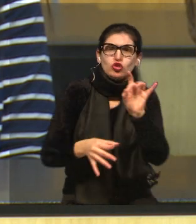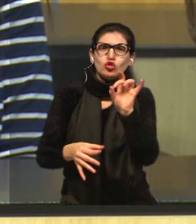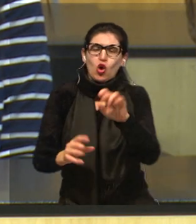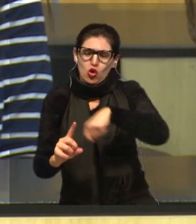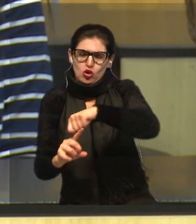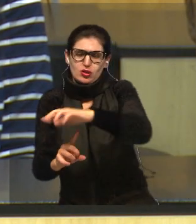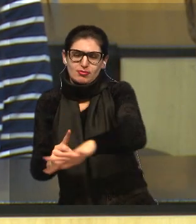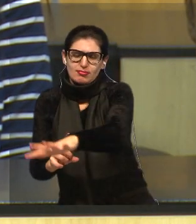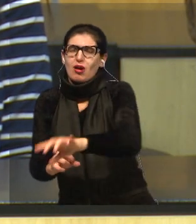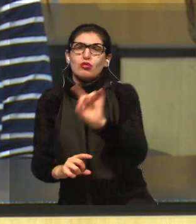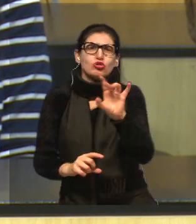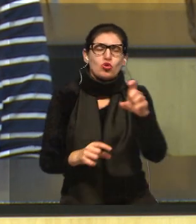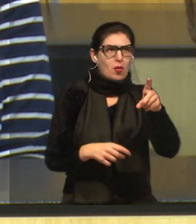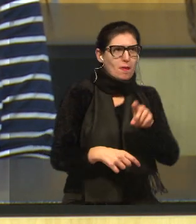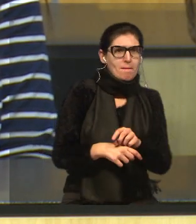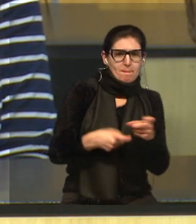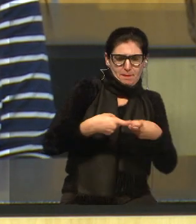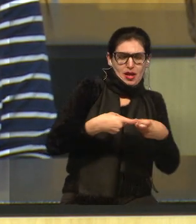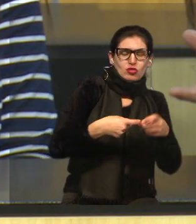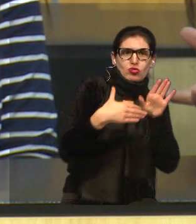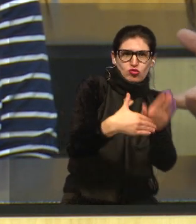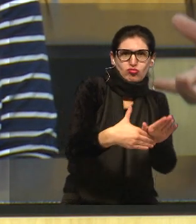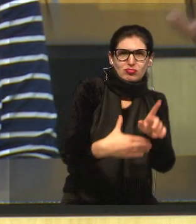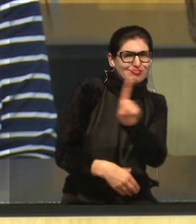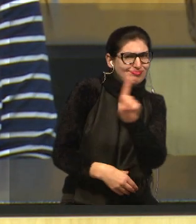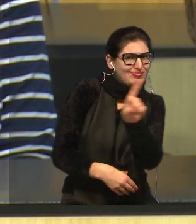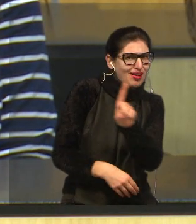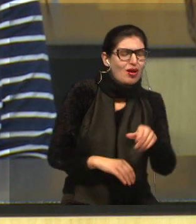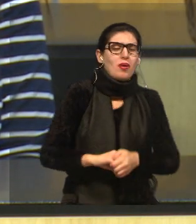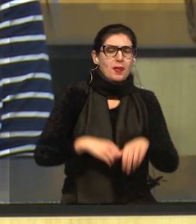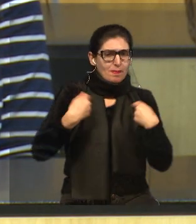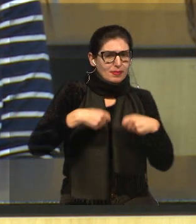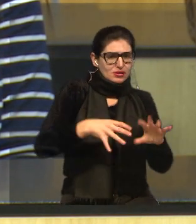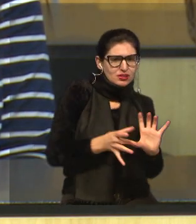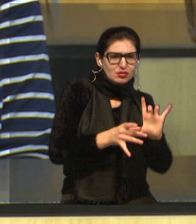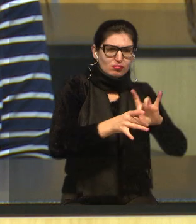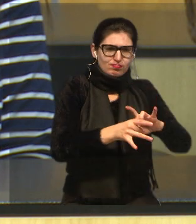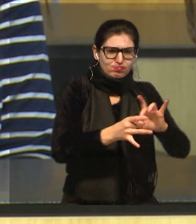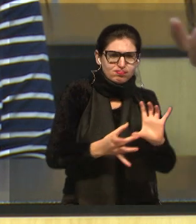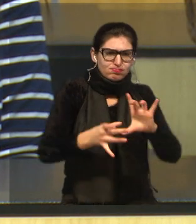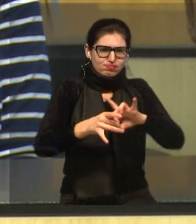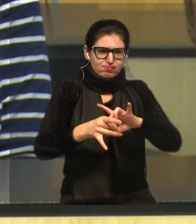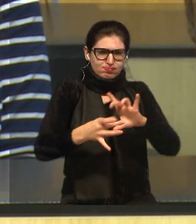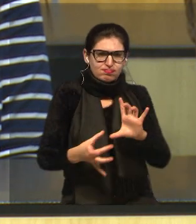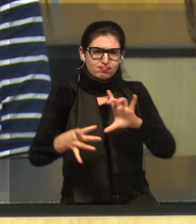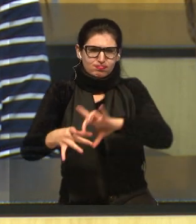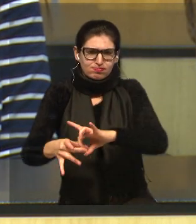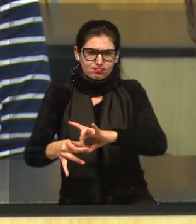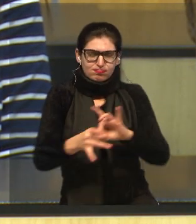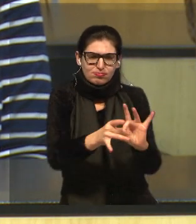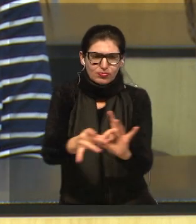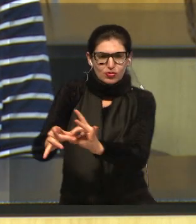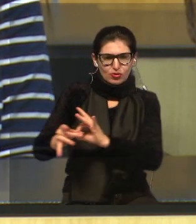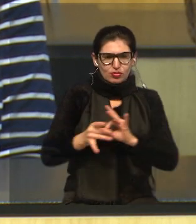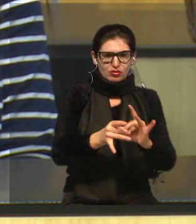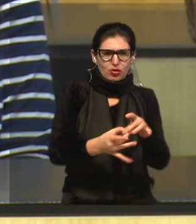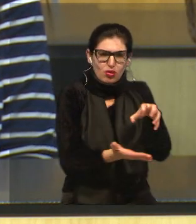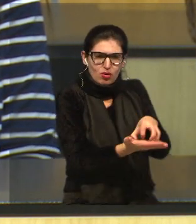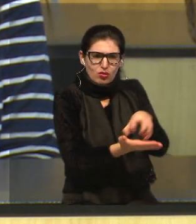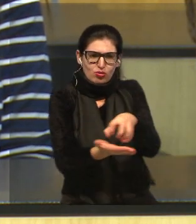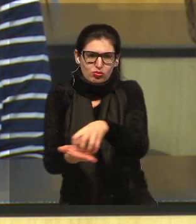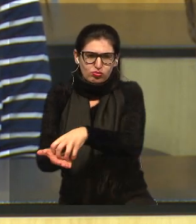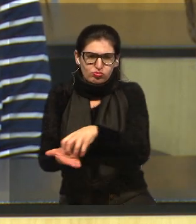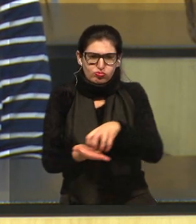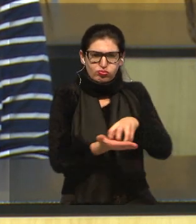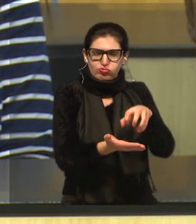o médico. Tudo isso é muito pouco. A importância da transdisciplinariedade, da união de expertises, de uma